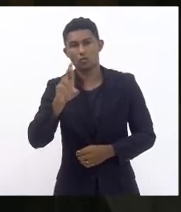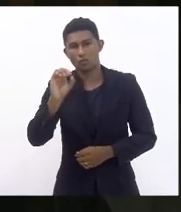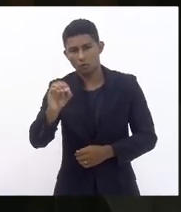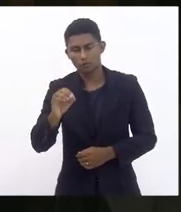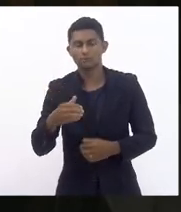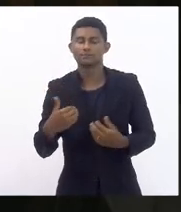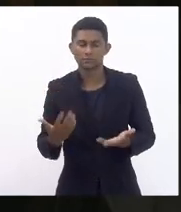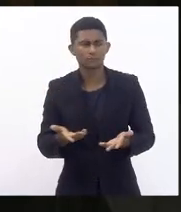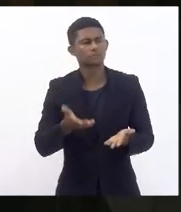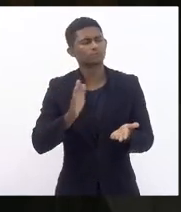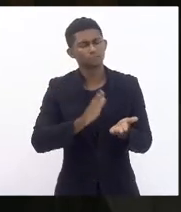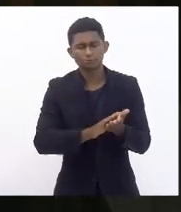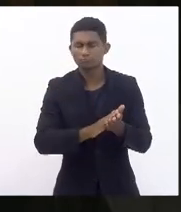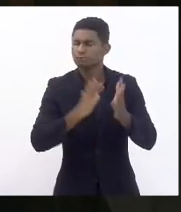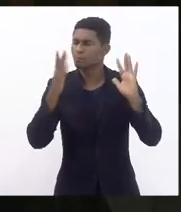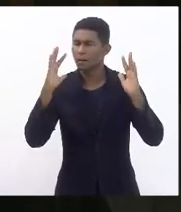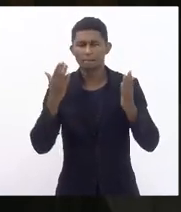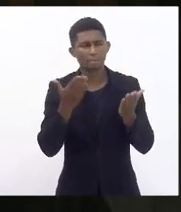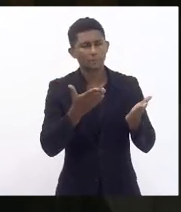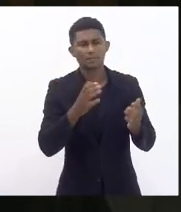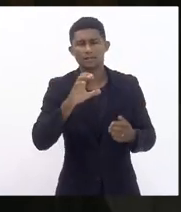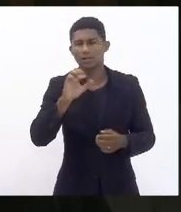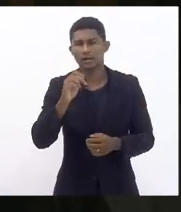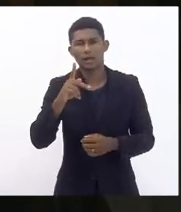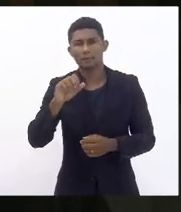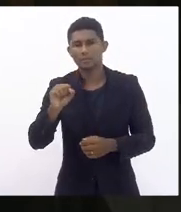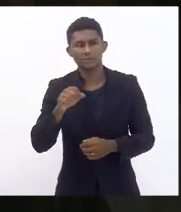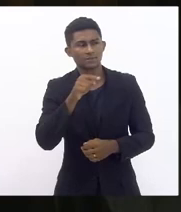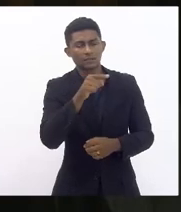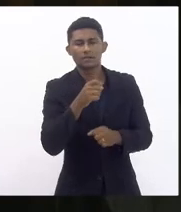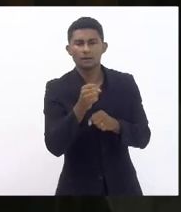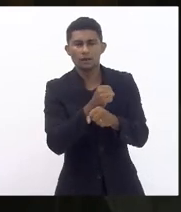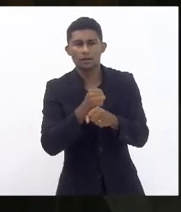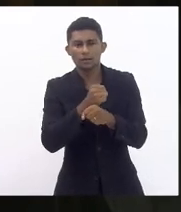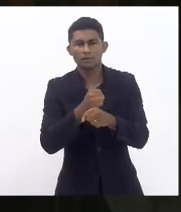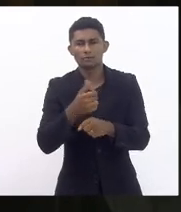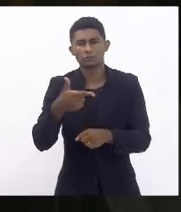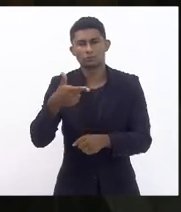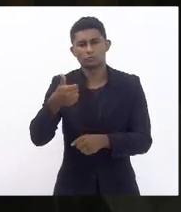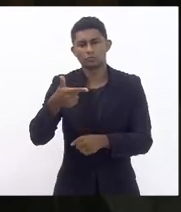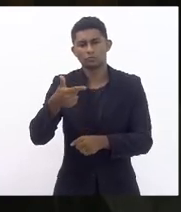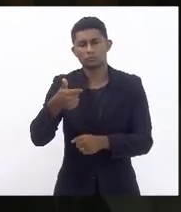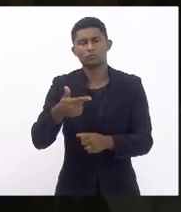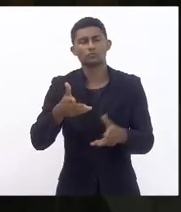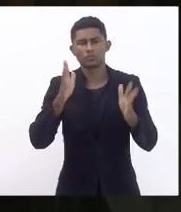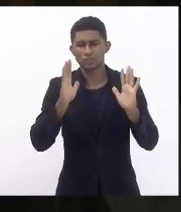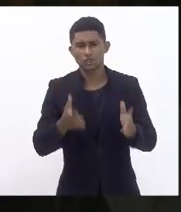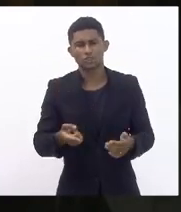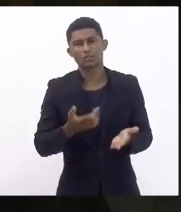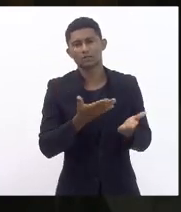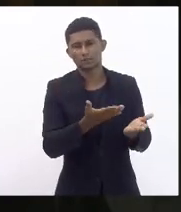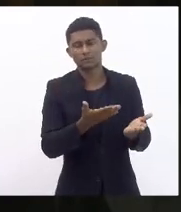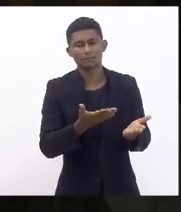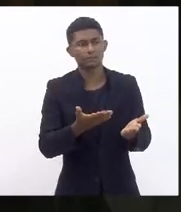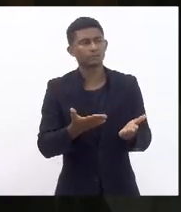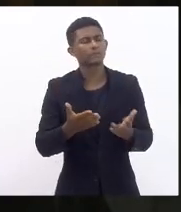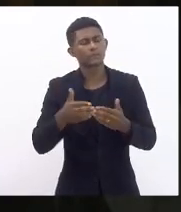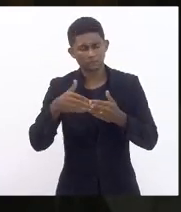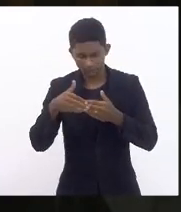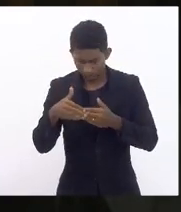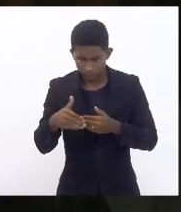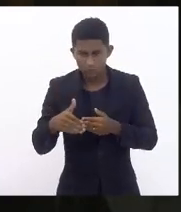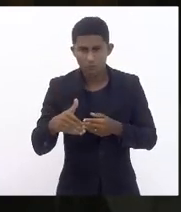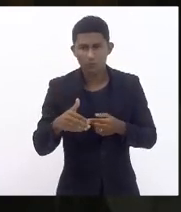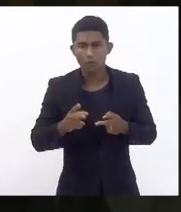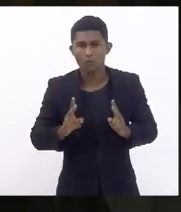parabéns ao CAPS Maria do Socorro pelos seus 12 anos de existência, que venham muitos anos mais